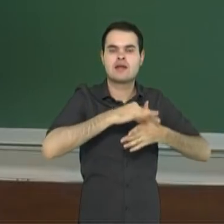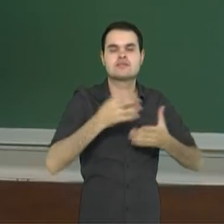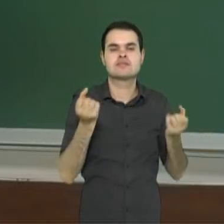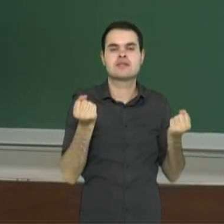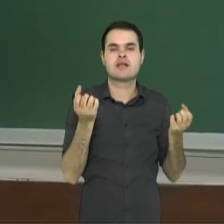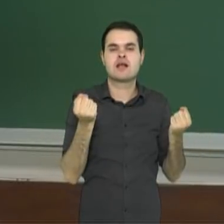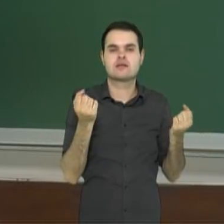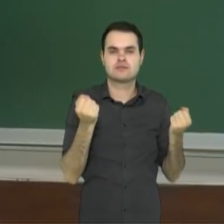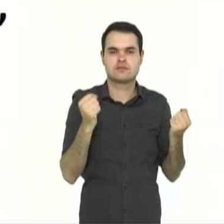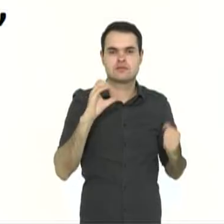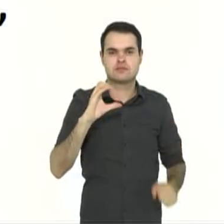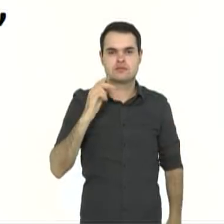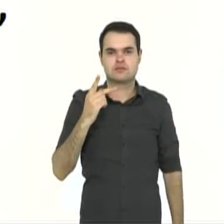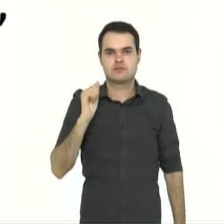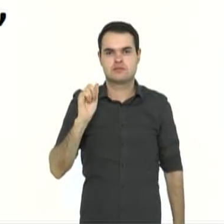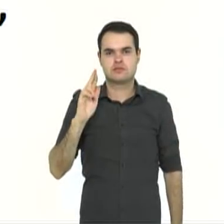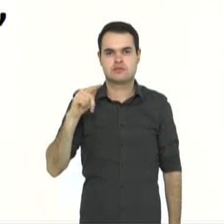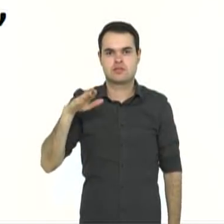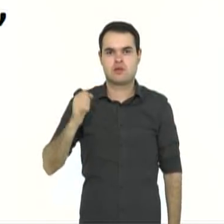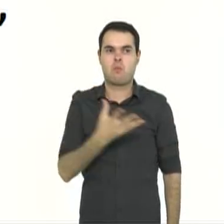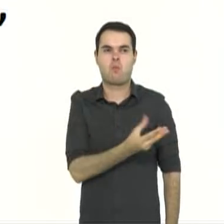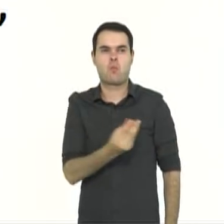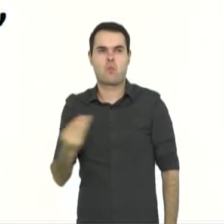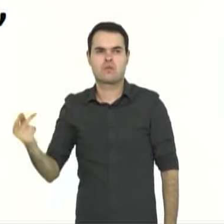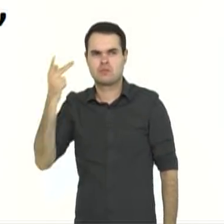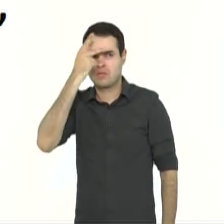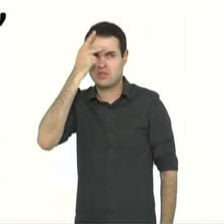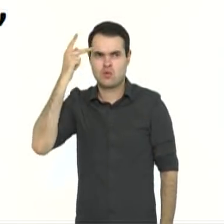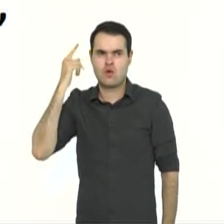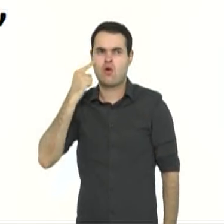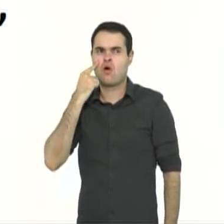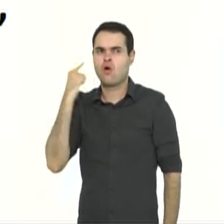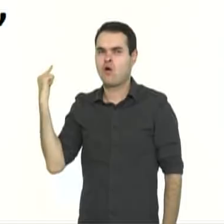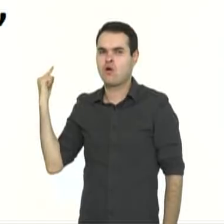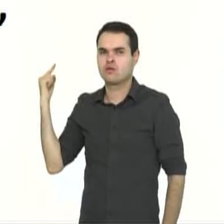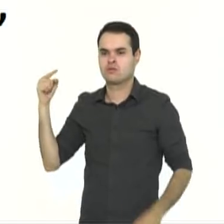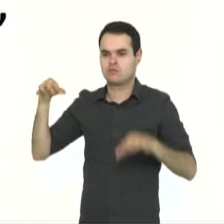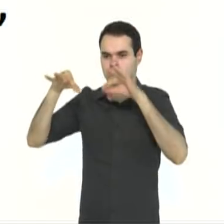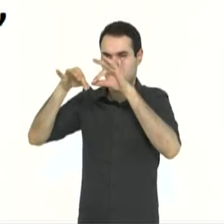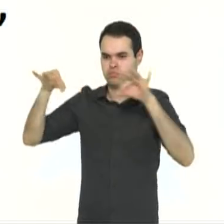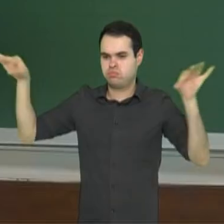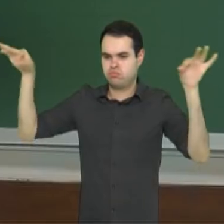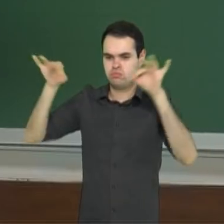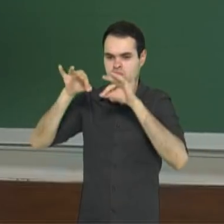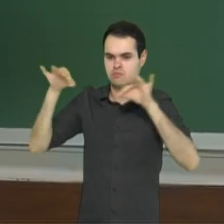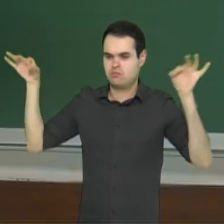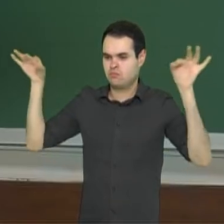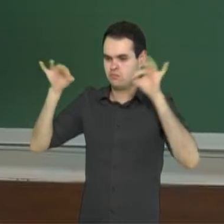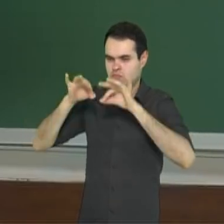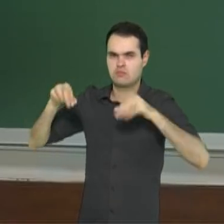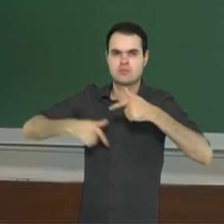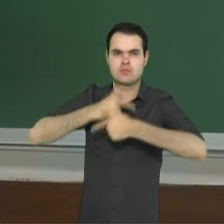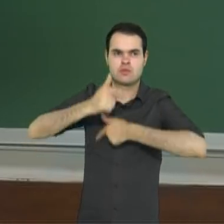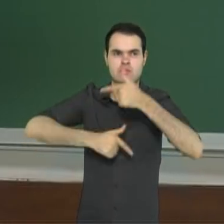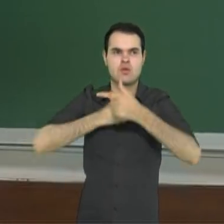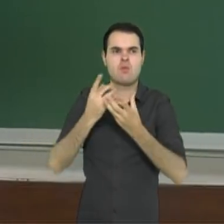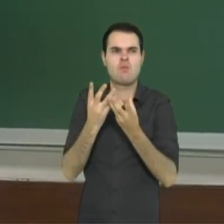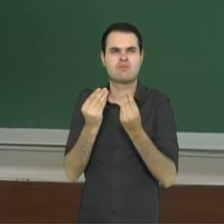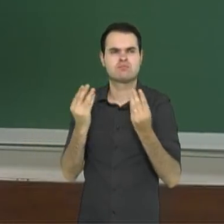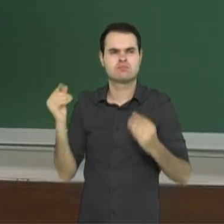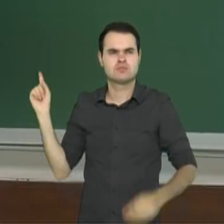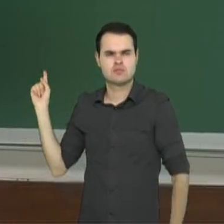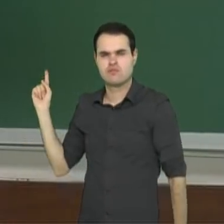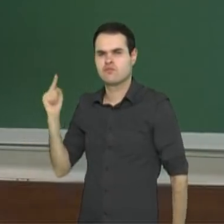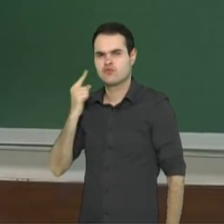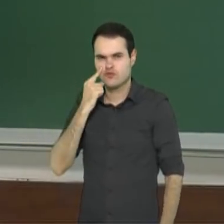quantas pessoas eles precisavam para essa produção. Olha aqui, ó. Olha só, os trabalhadores. Então, para vocês